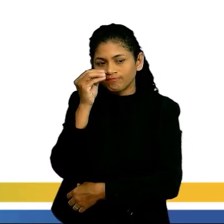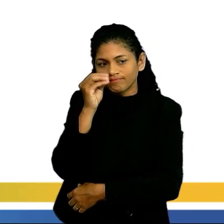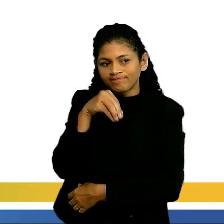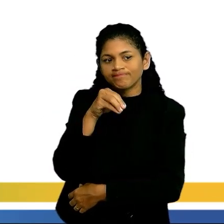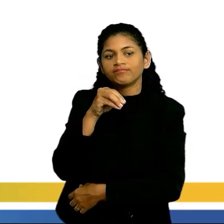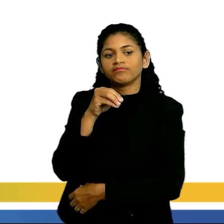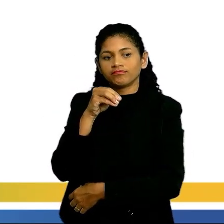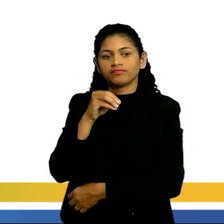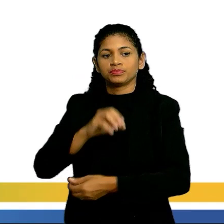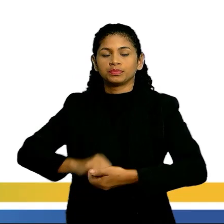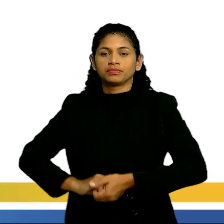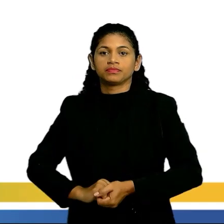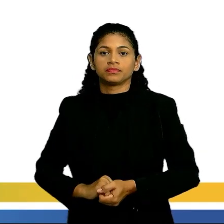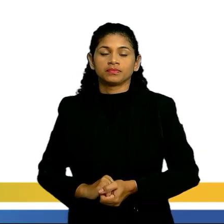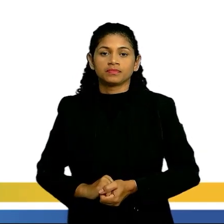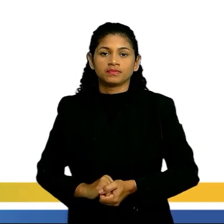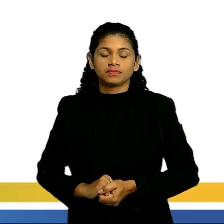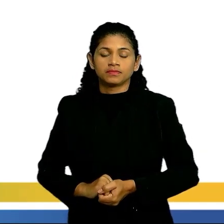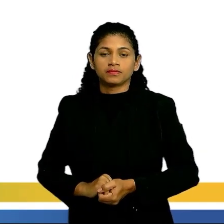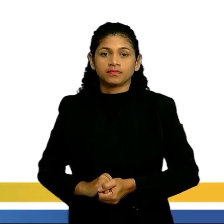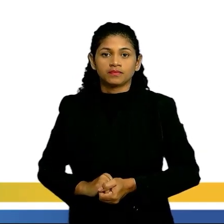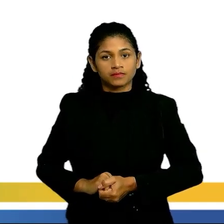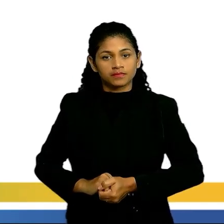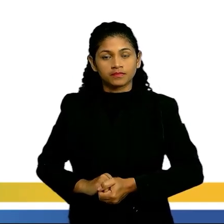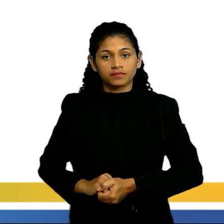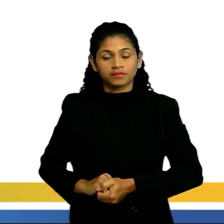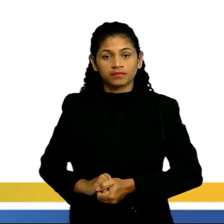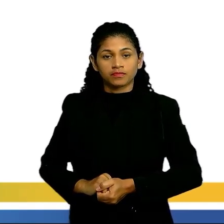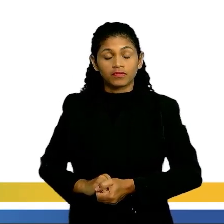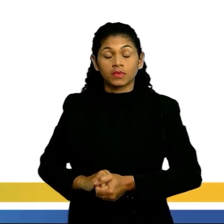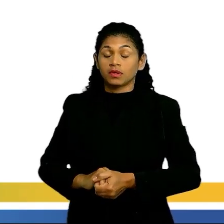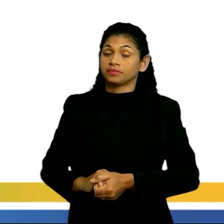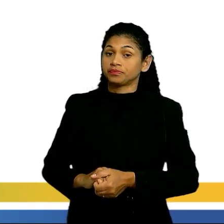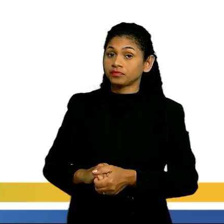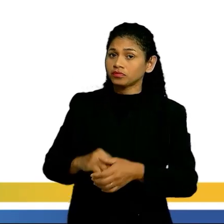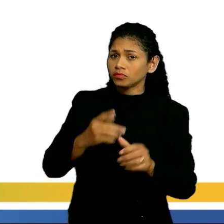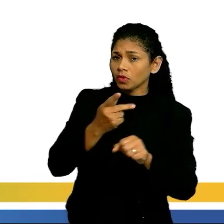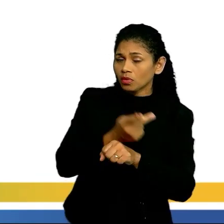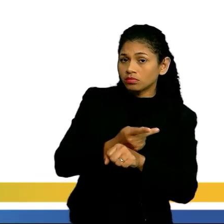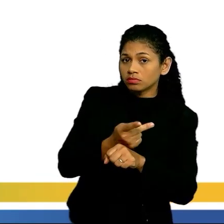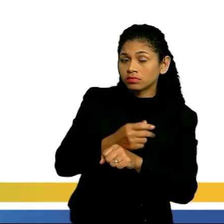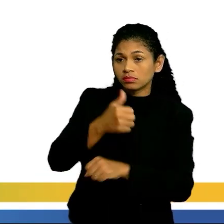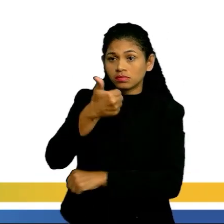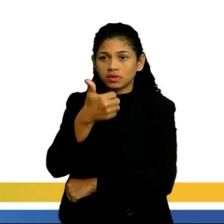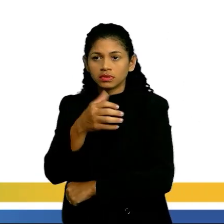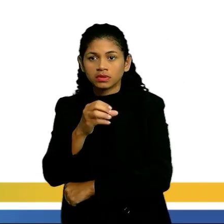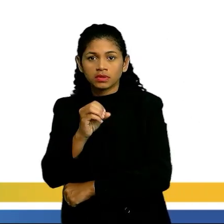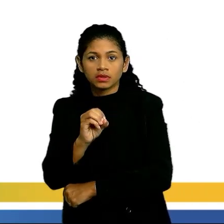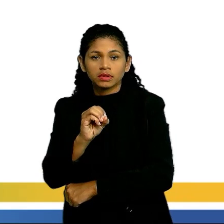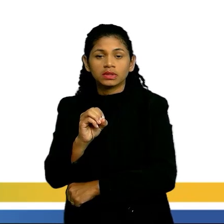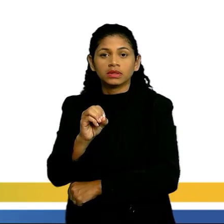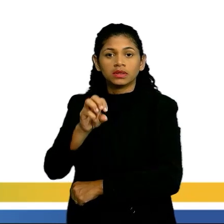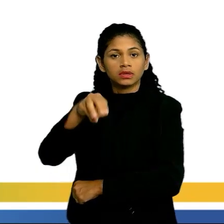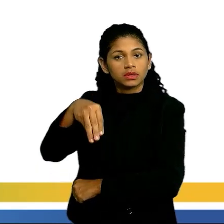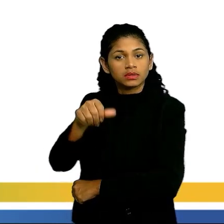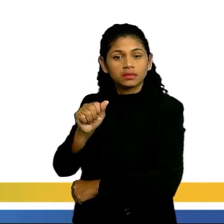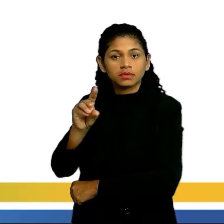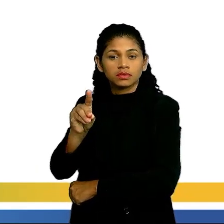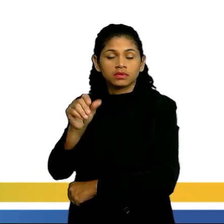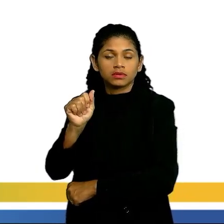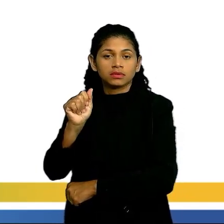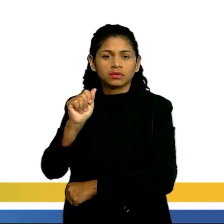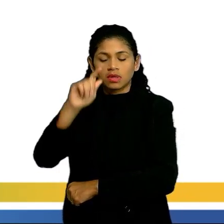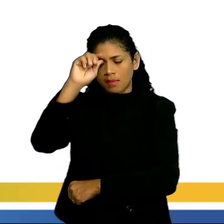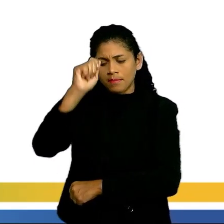ela se apresenta. Ou seja, aí nós vamos atrás dos 10 mandamentos da lei de Deus, nós vamos atrás das bem-aventuranças, nós